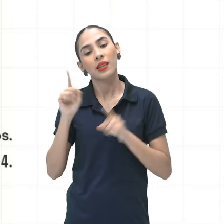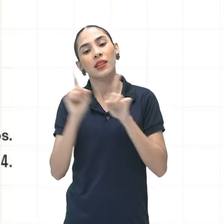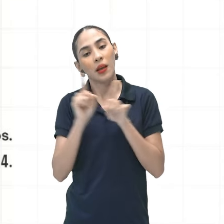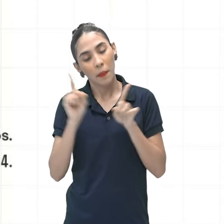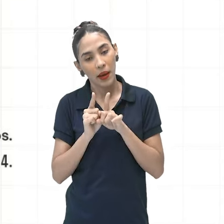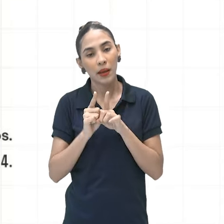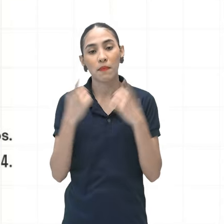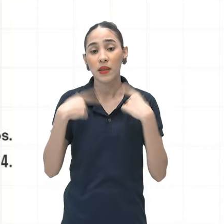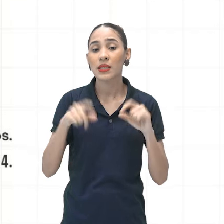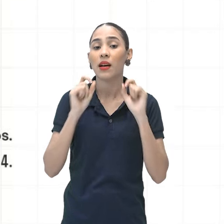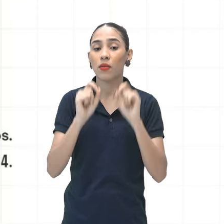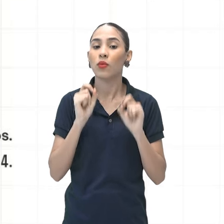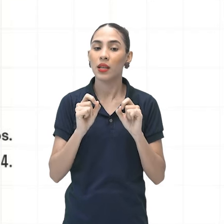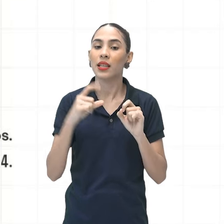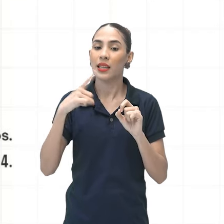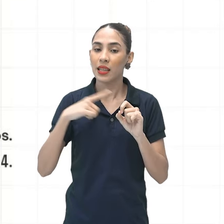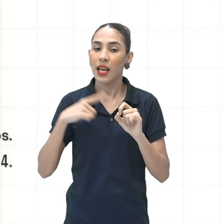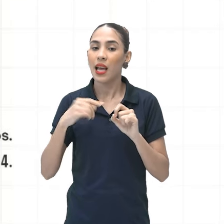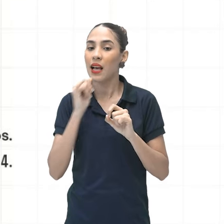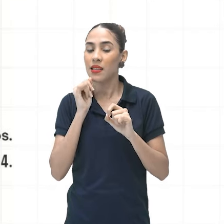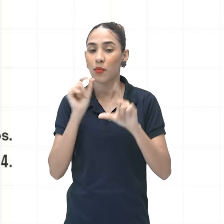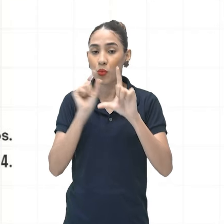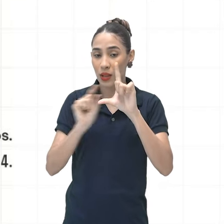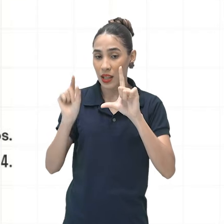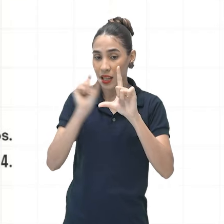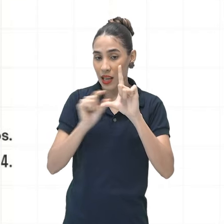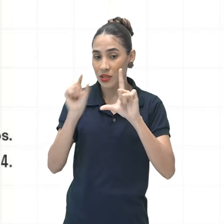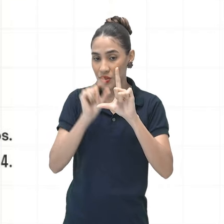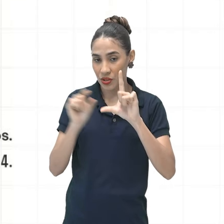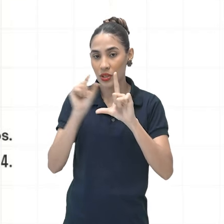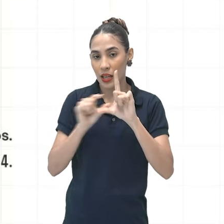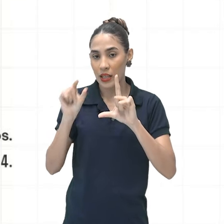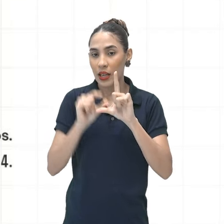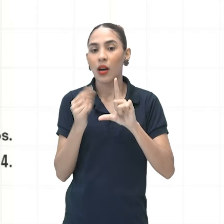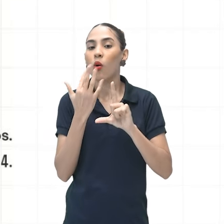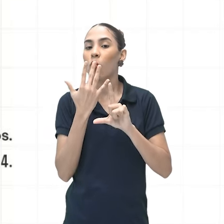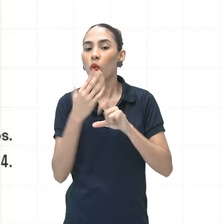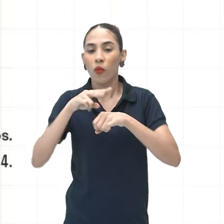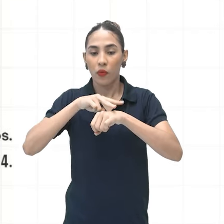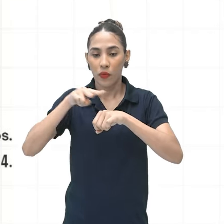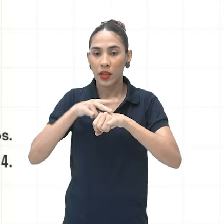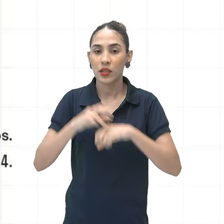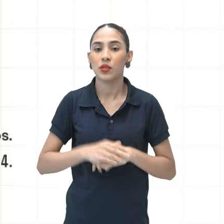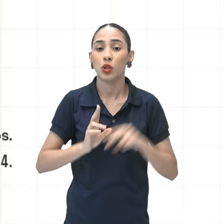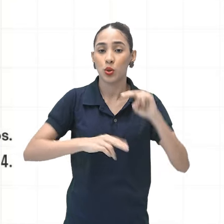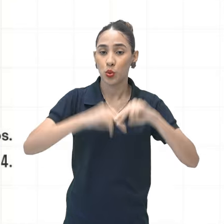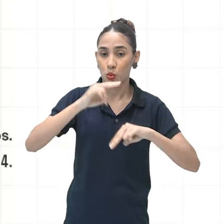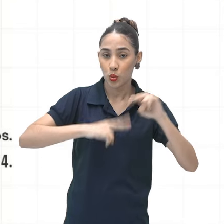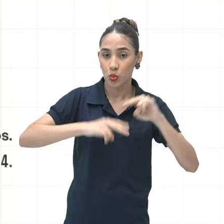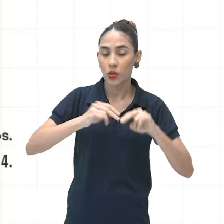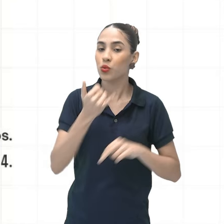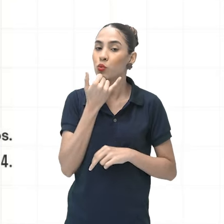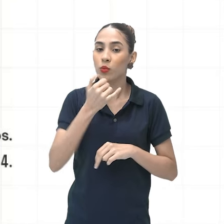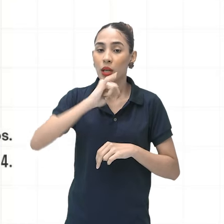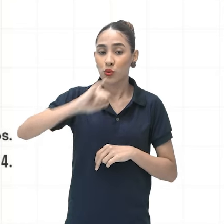também teria que colocar numa legenda, né? A gente teria aqui a legenda verde para julho